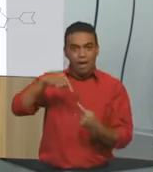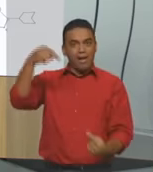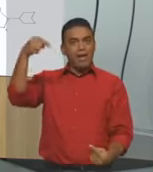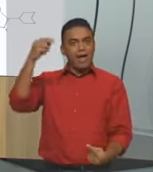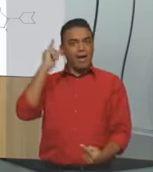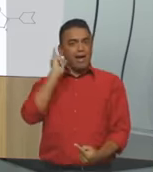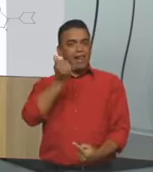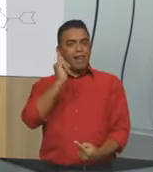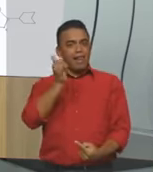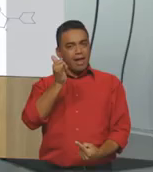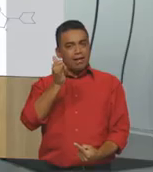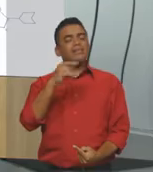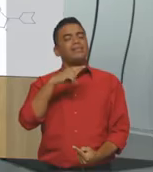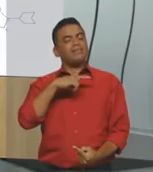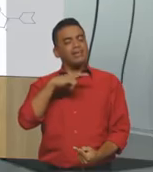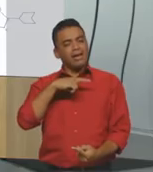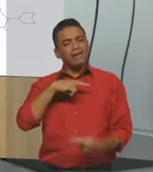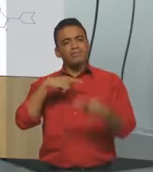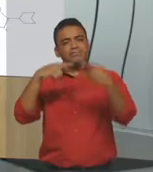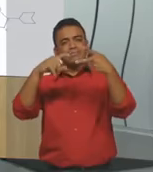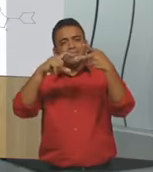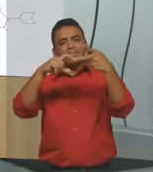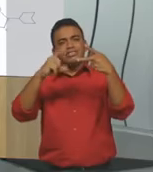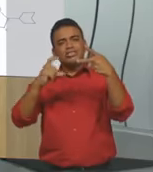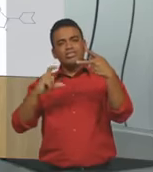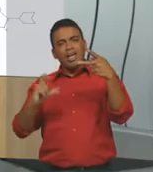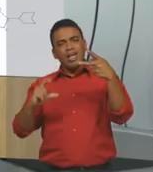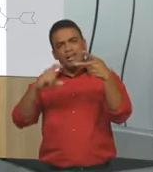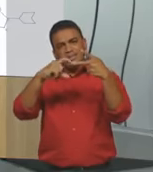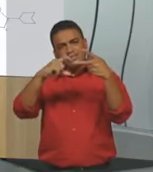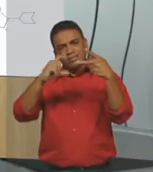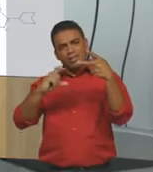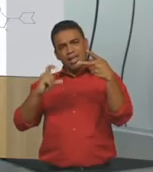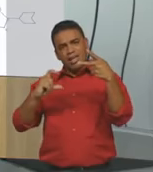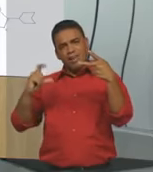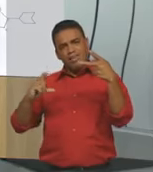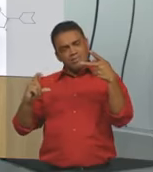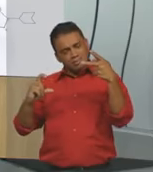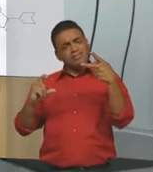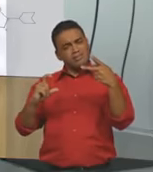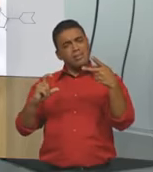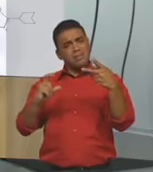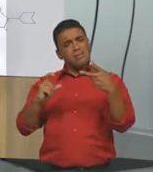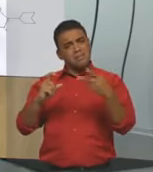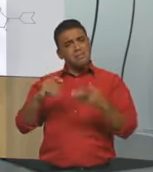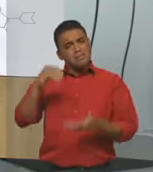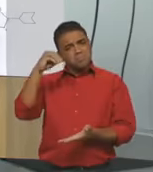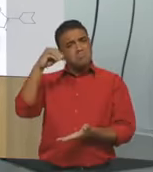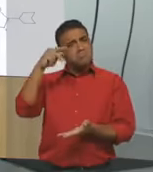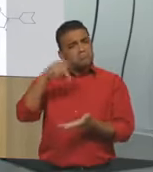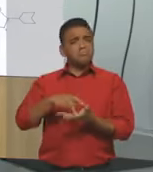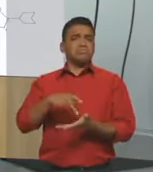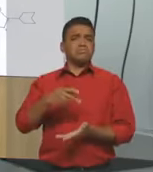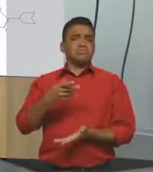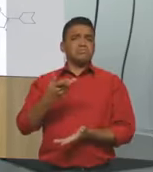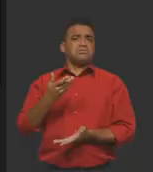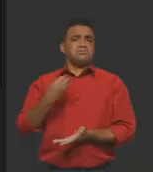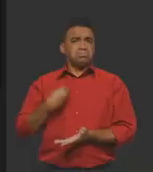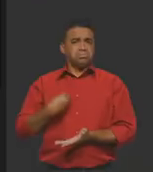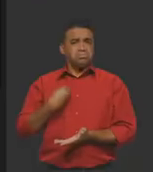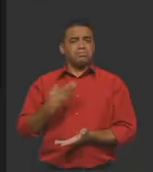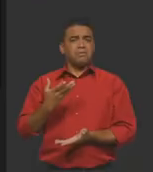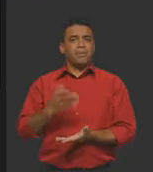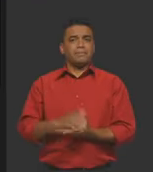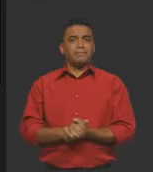só vai possuir genes transcritos, genes ativos. Igual a gente vê aqui, ó, esse processo, ele é chamado